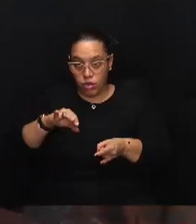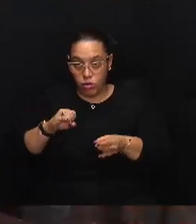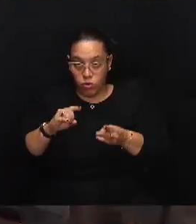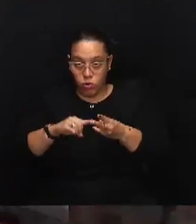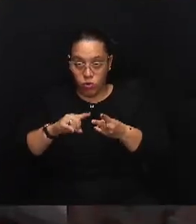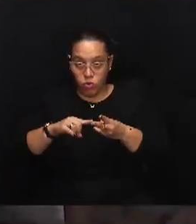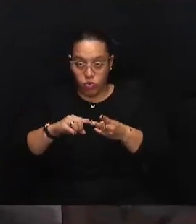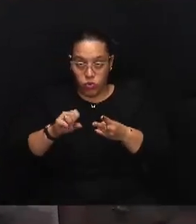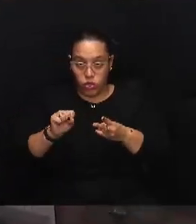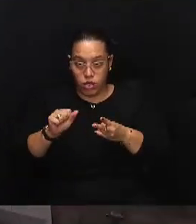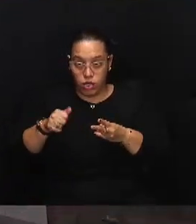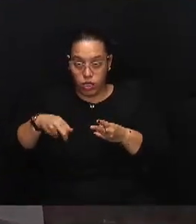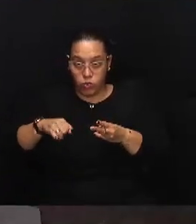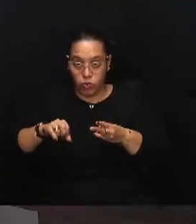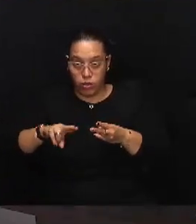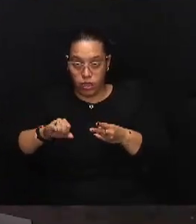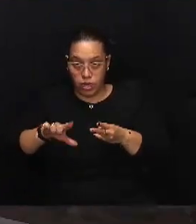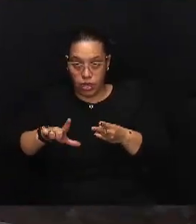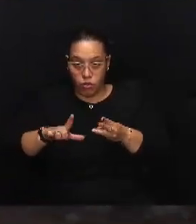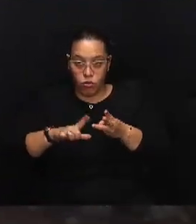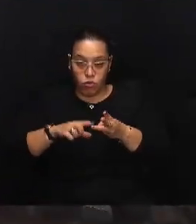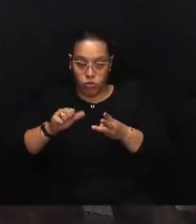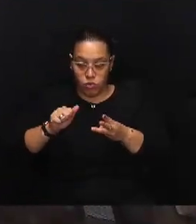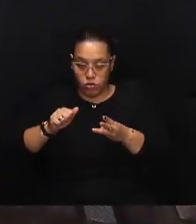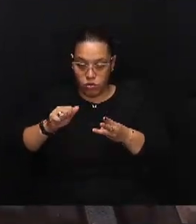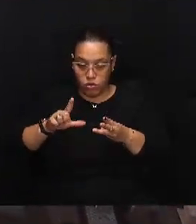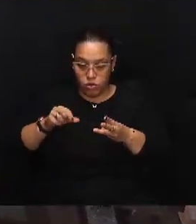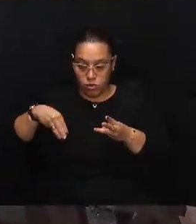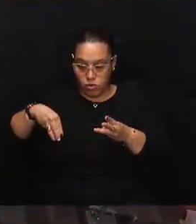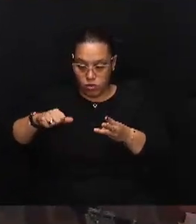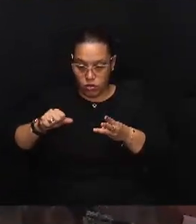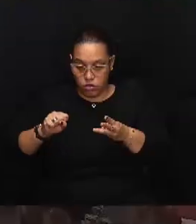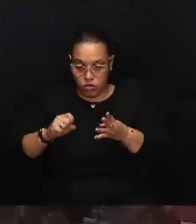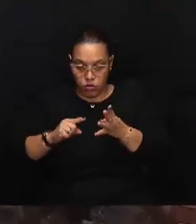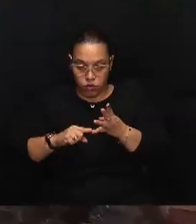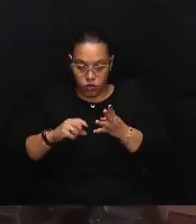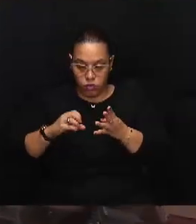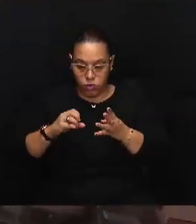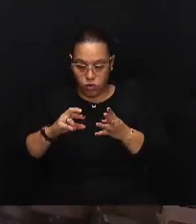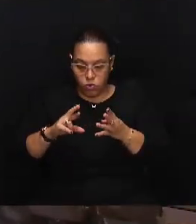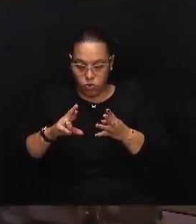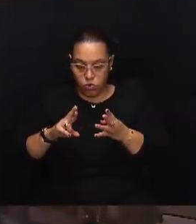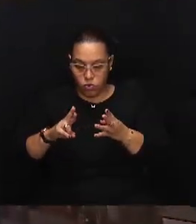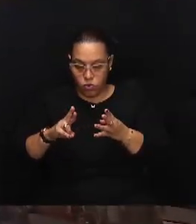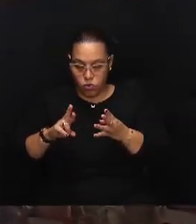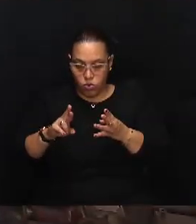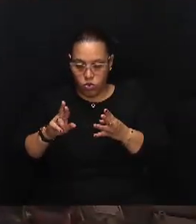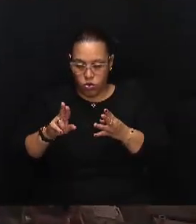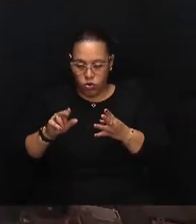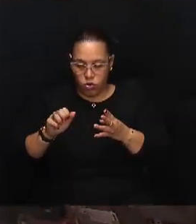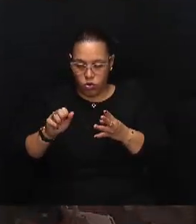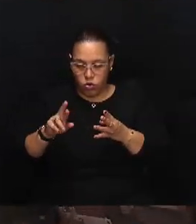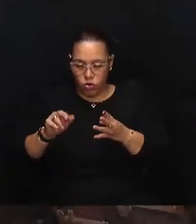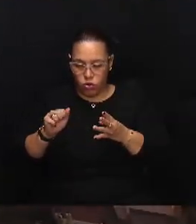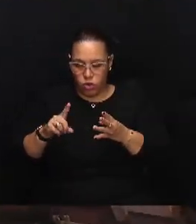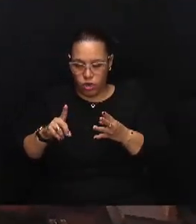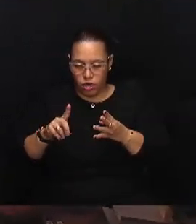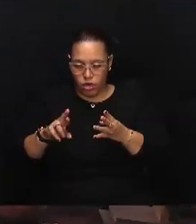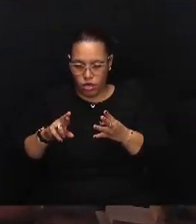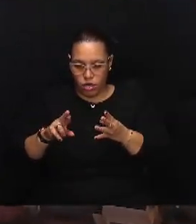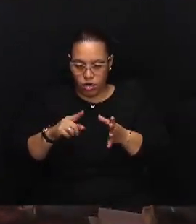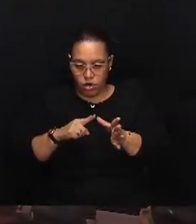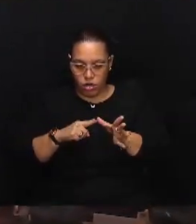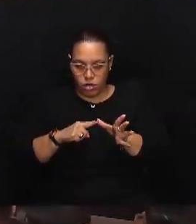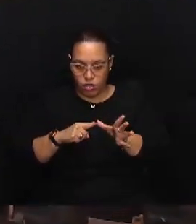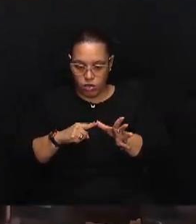mais antigo de todos, Cura d'Ars, São José, e o último é o Venerável